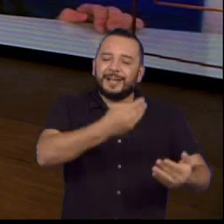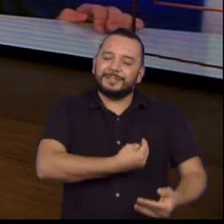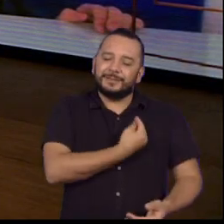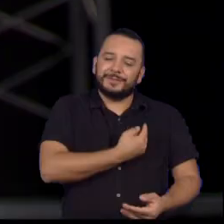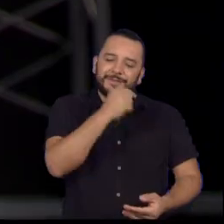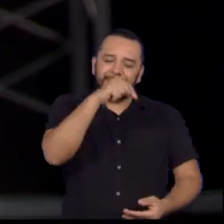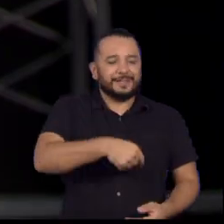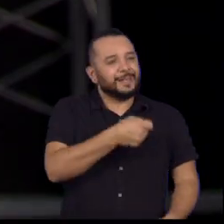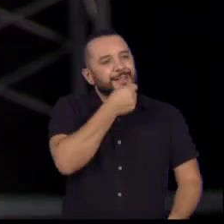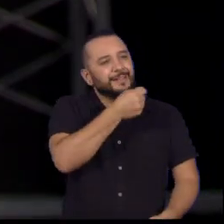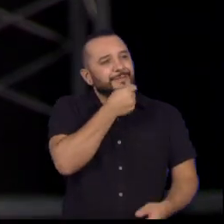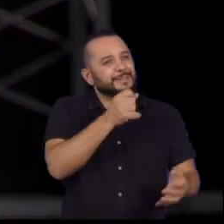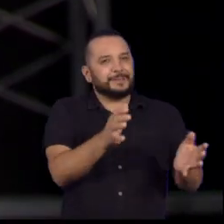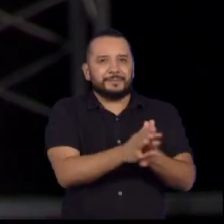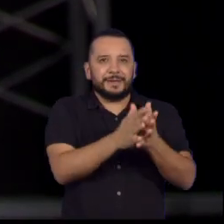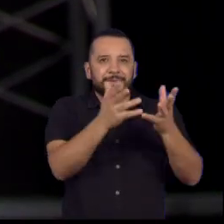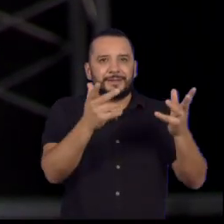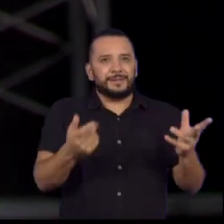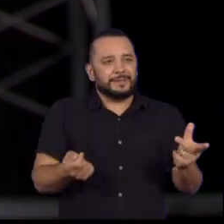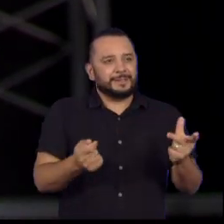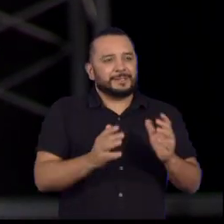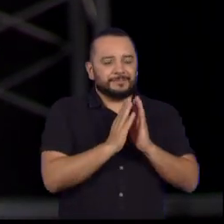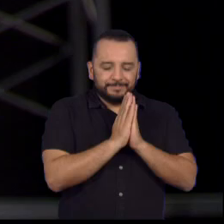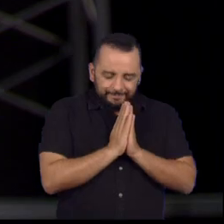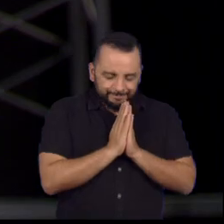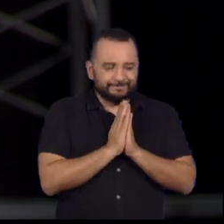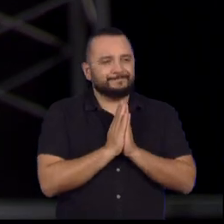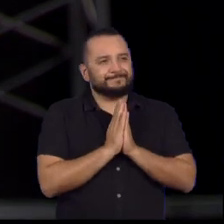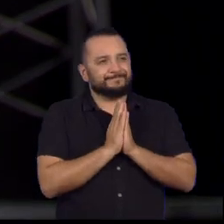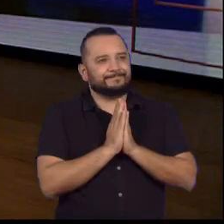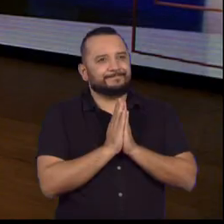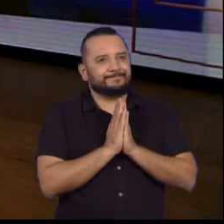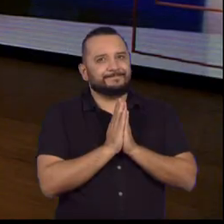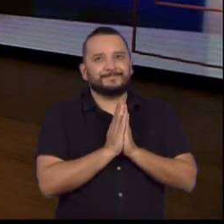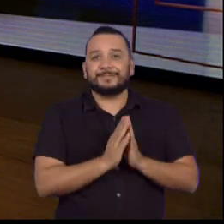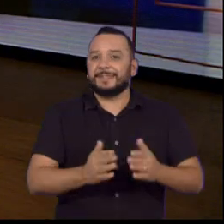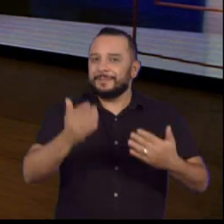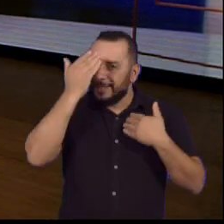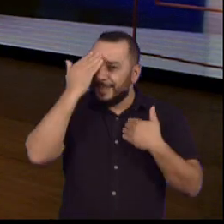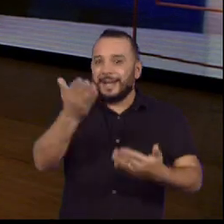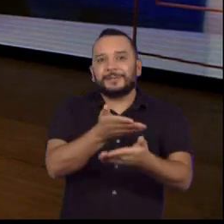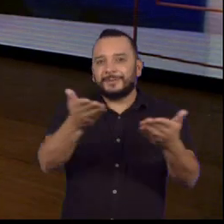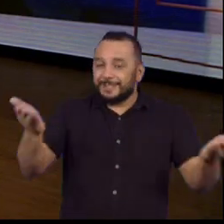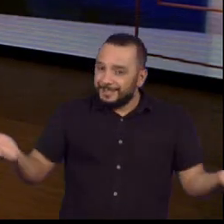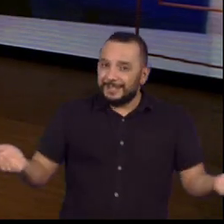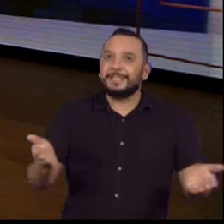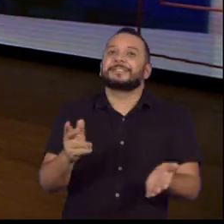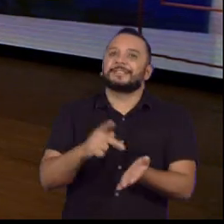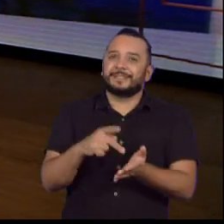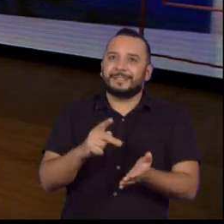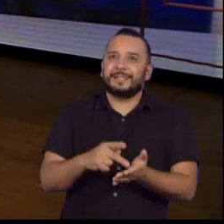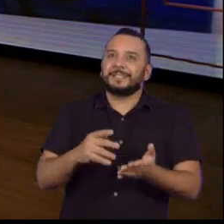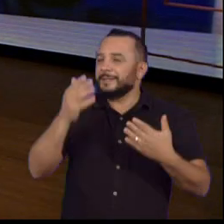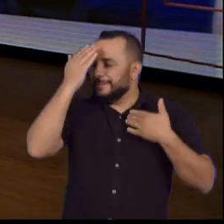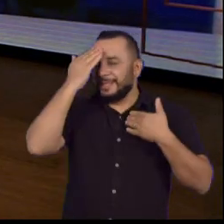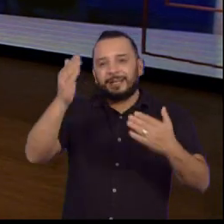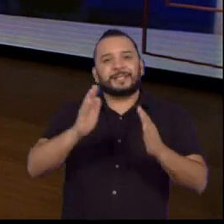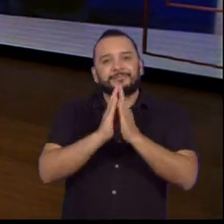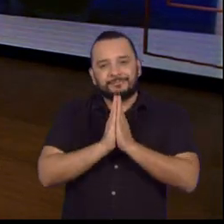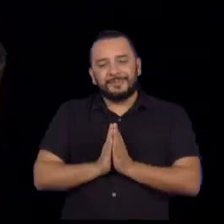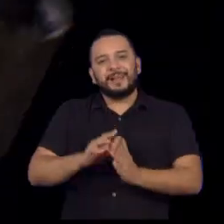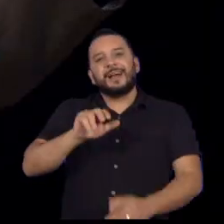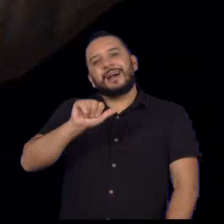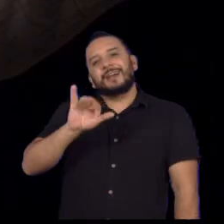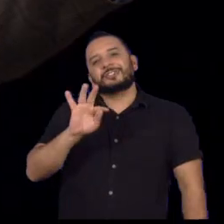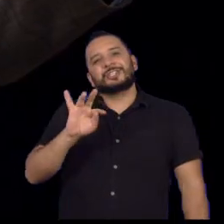pela entrevista incrível. Obrigada. Obrigada a vocês. Muito, muito obrigada, Cris. Muito obrigada, Tílio.